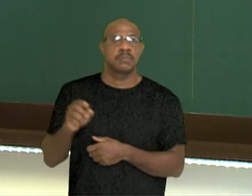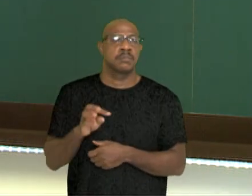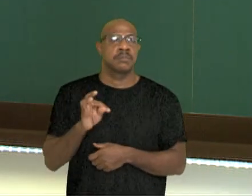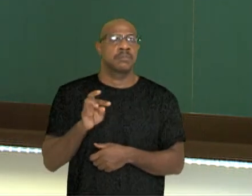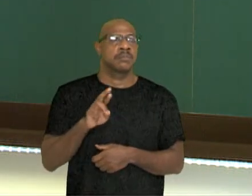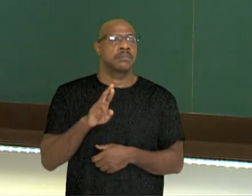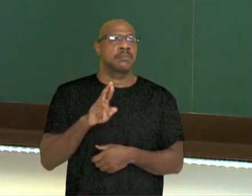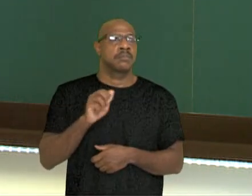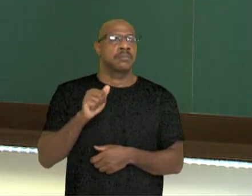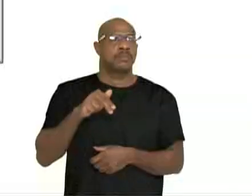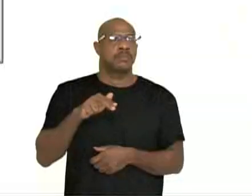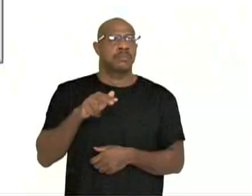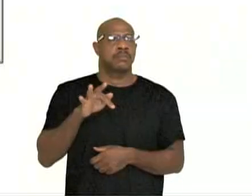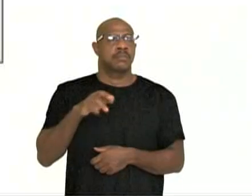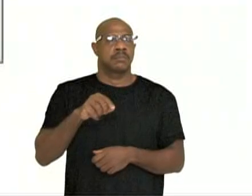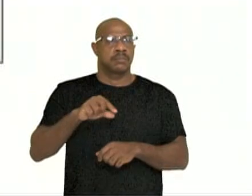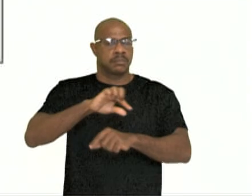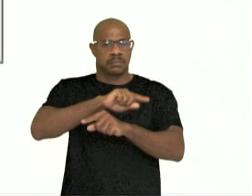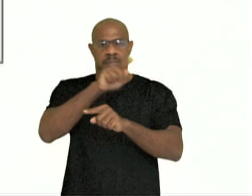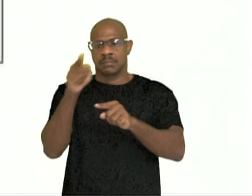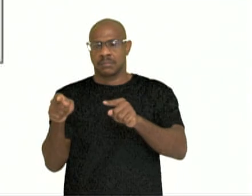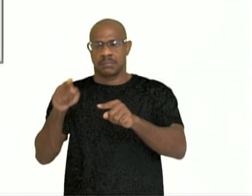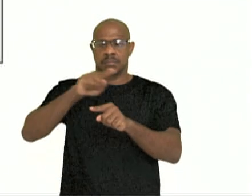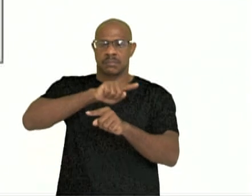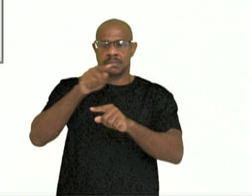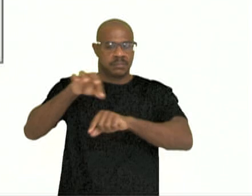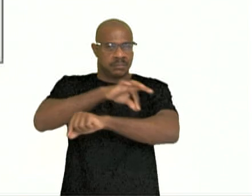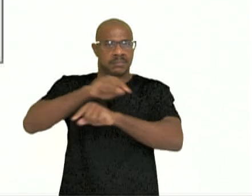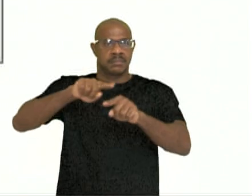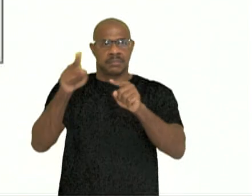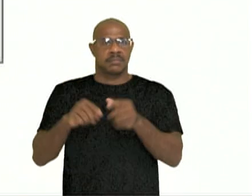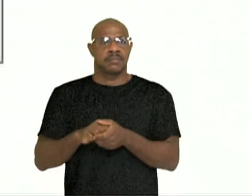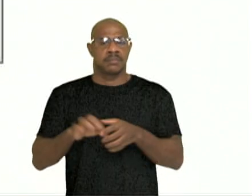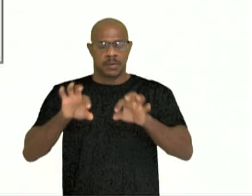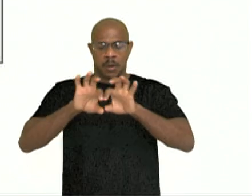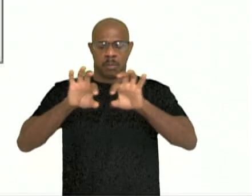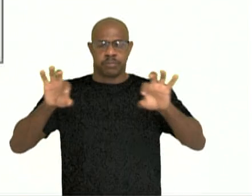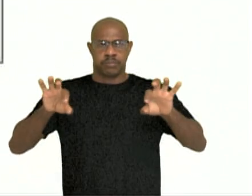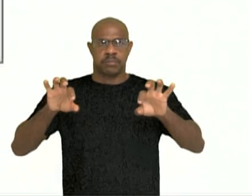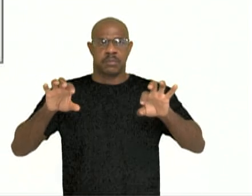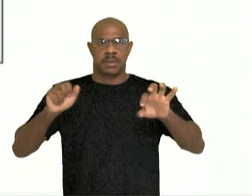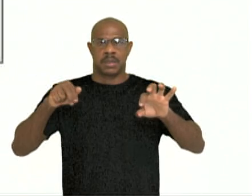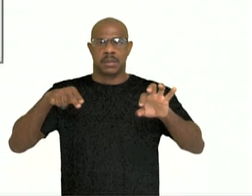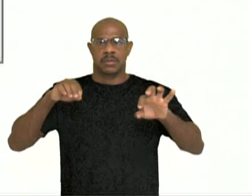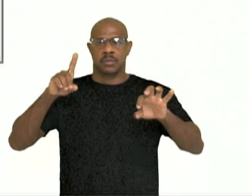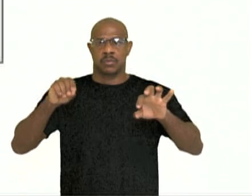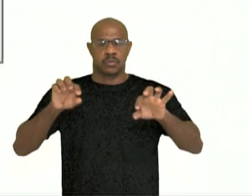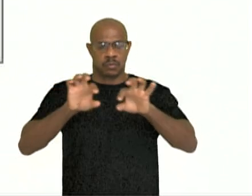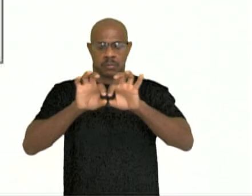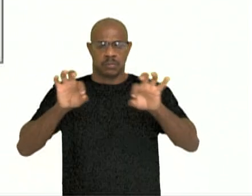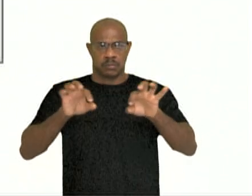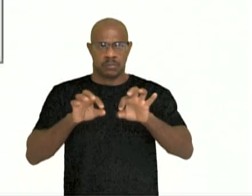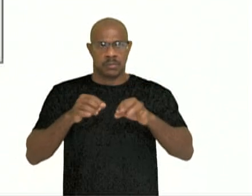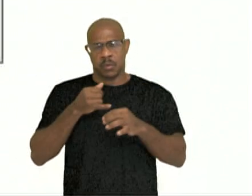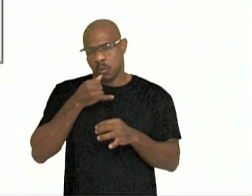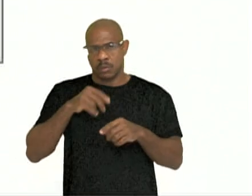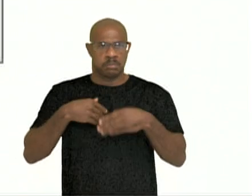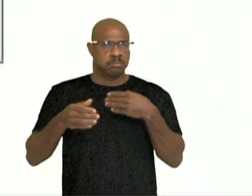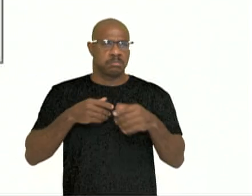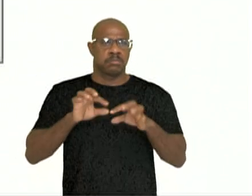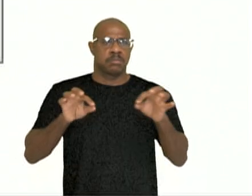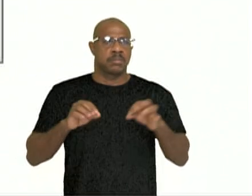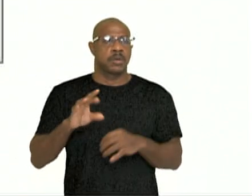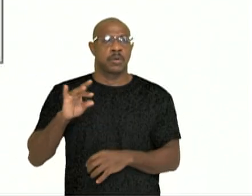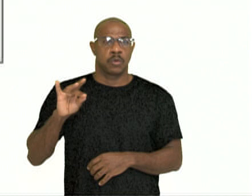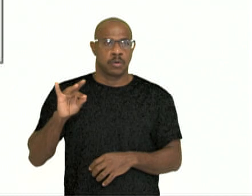transferidor de 180 graus, um canudo, né, que vai servir como um ponteiro e mira, né, uma